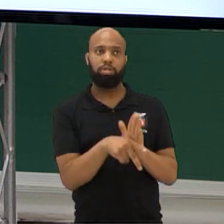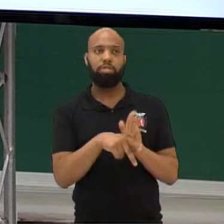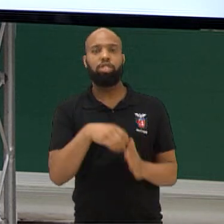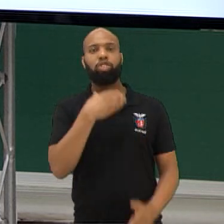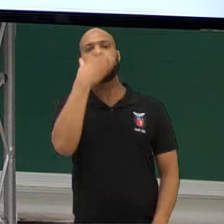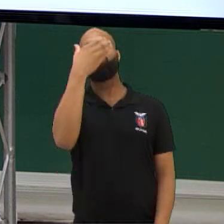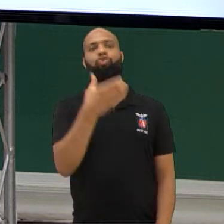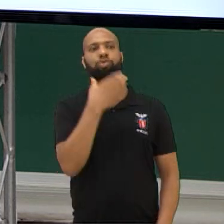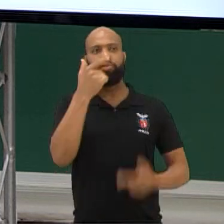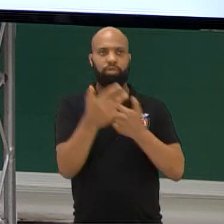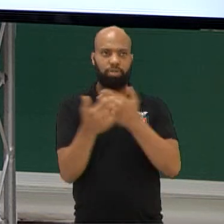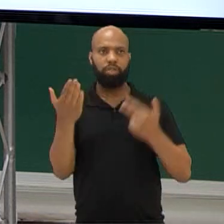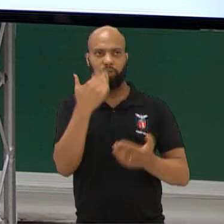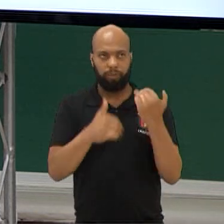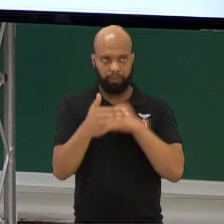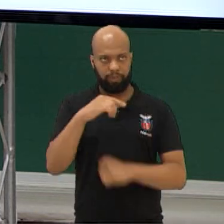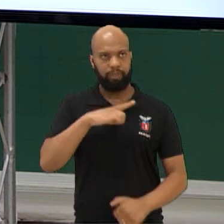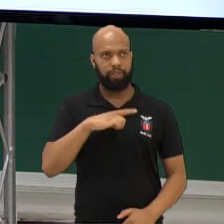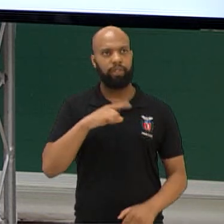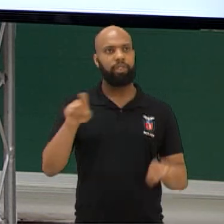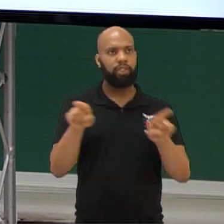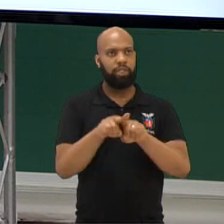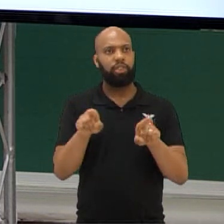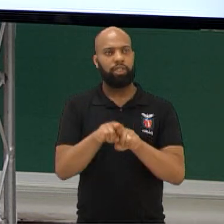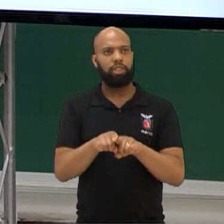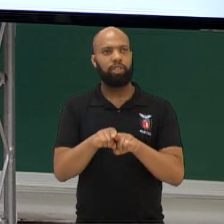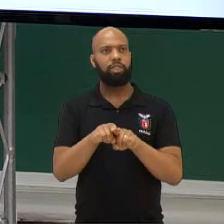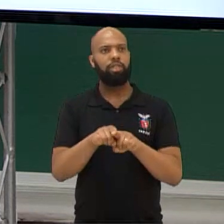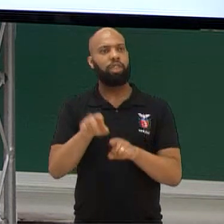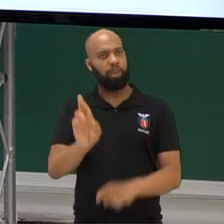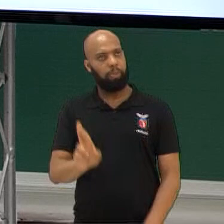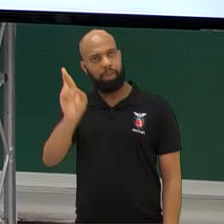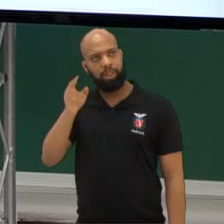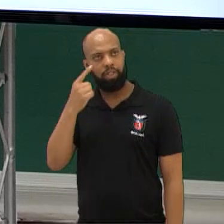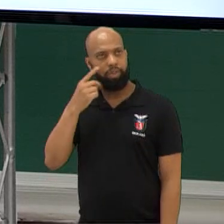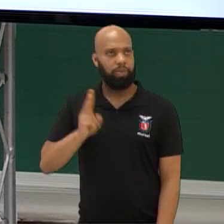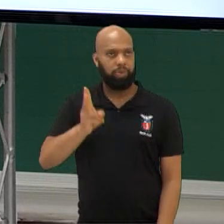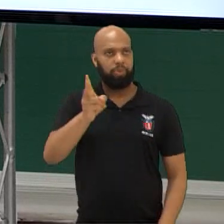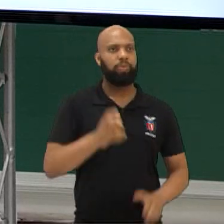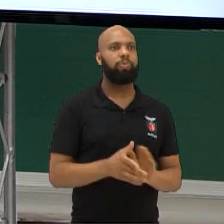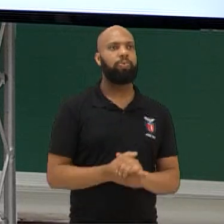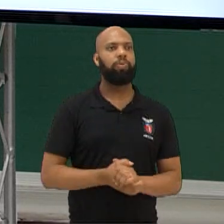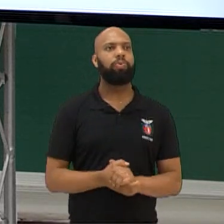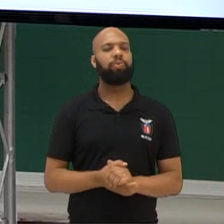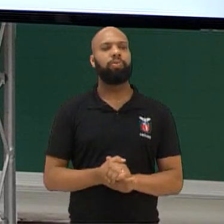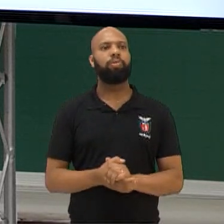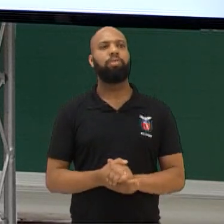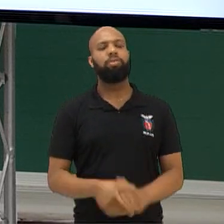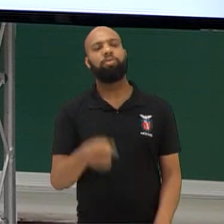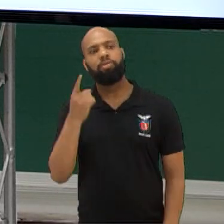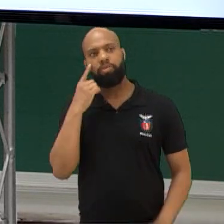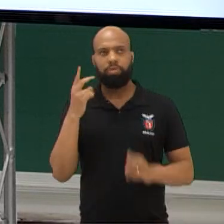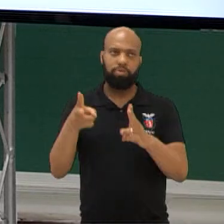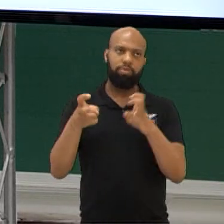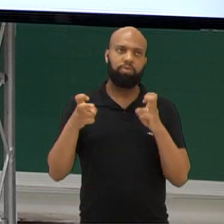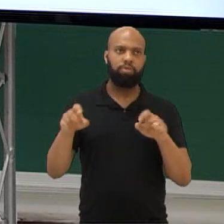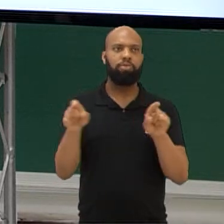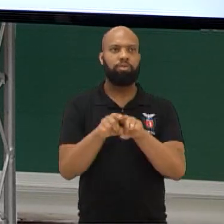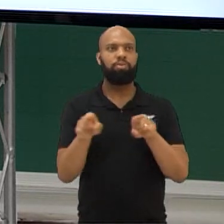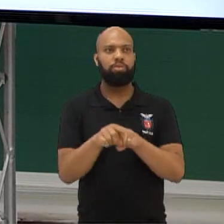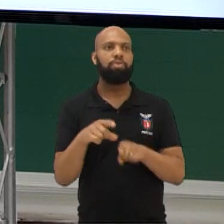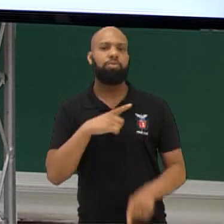nós temos um representante aqui. Tá? Então, vamos prosseguindo. Notem, pessoal, que nós temos